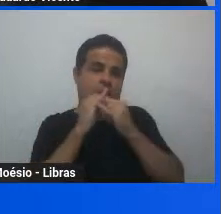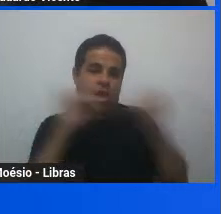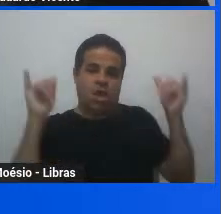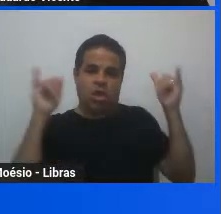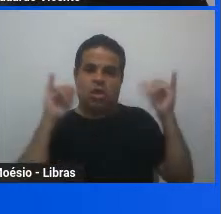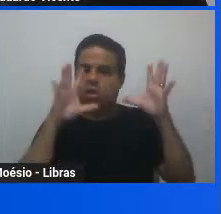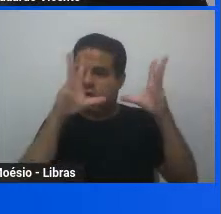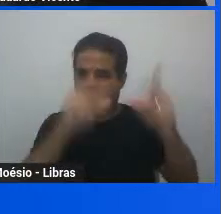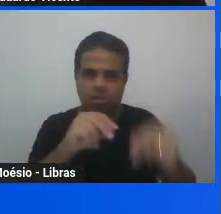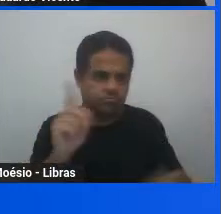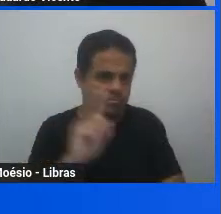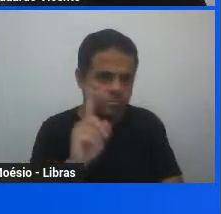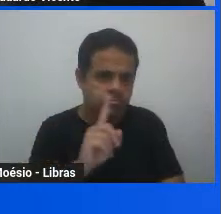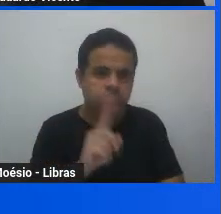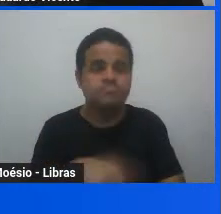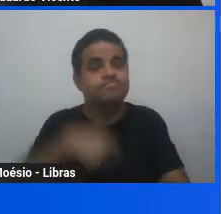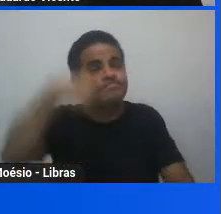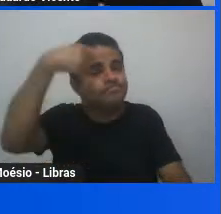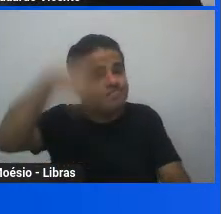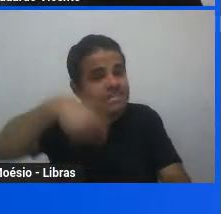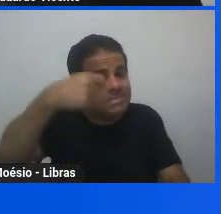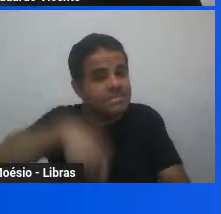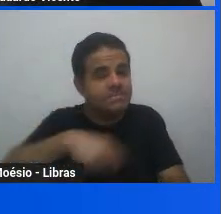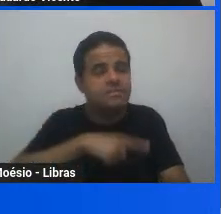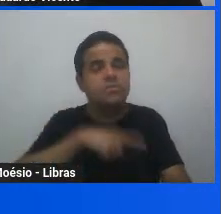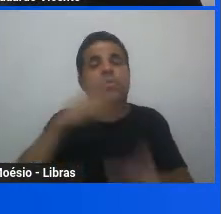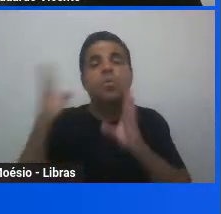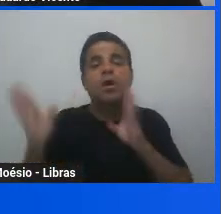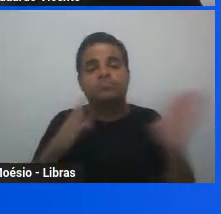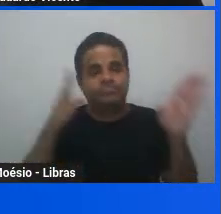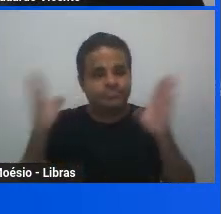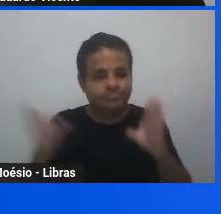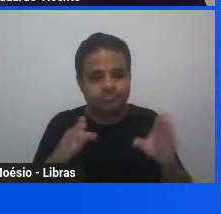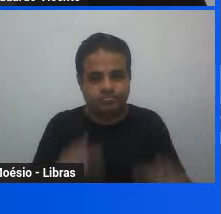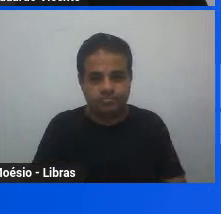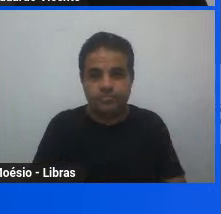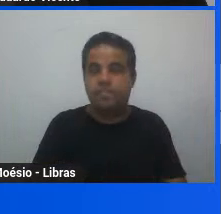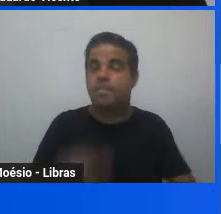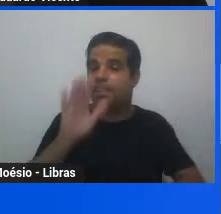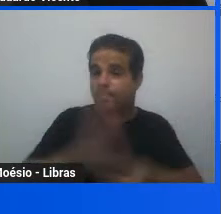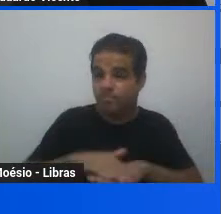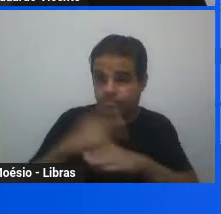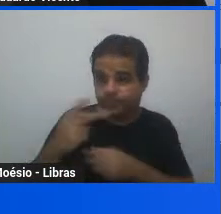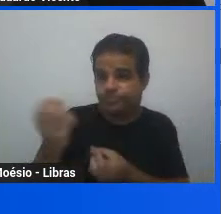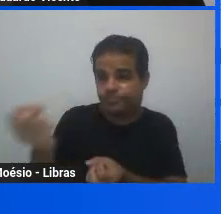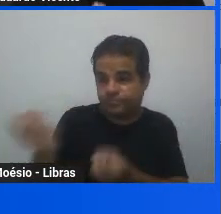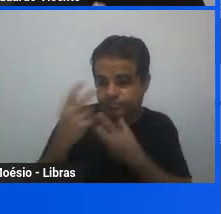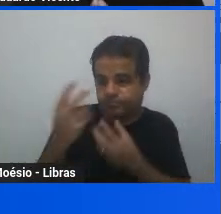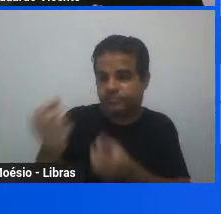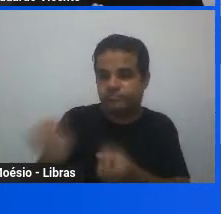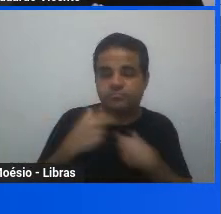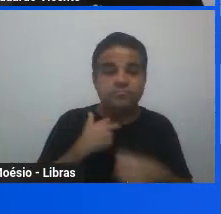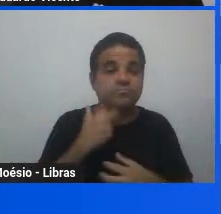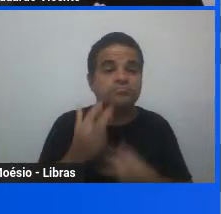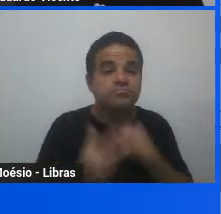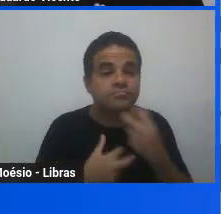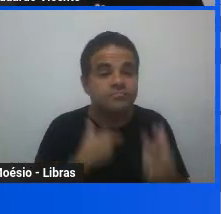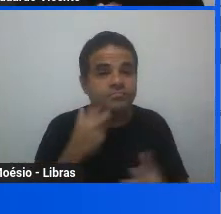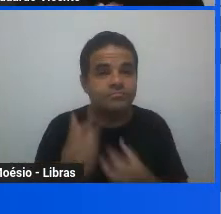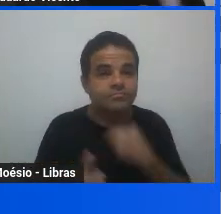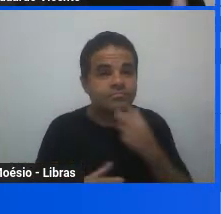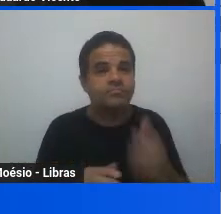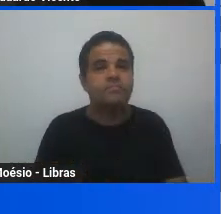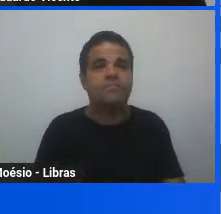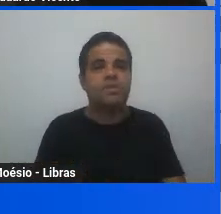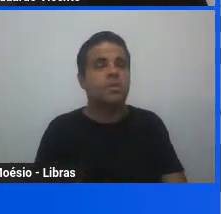as situações. Precisa-se ter um ritmo. Ele vai nos orientar através de vozes daquilo